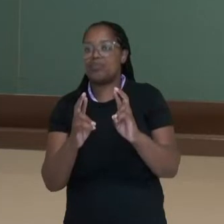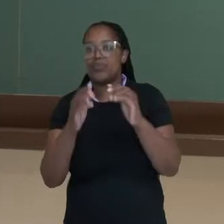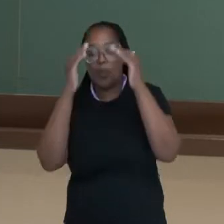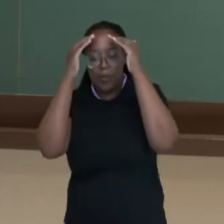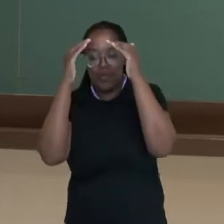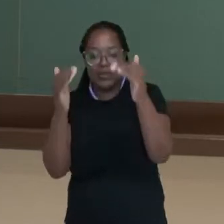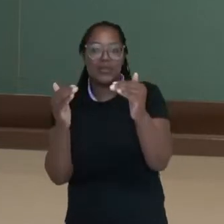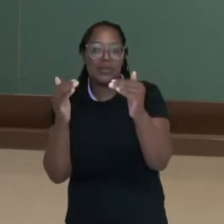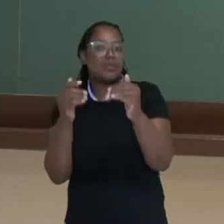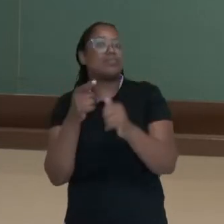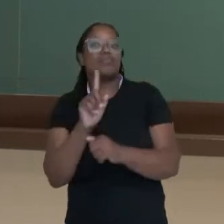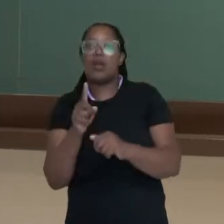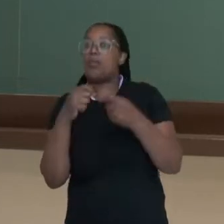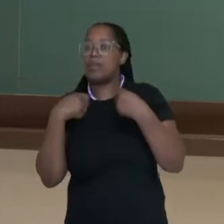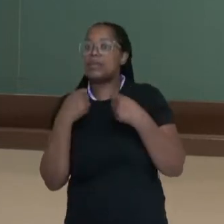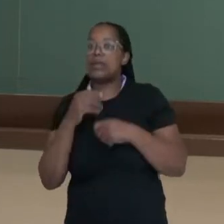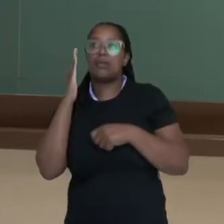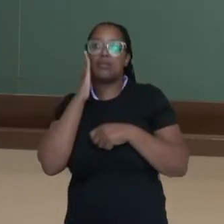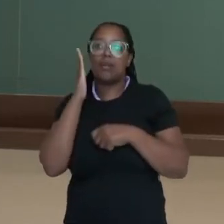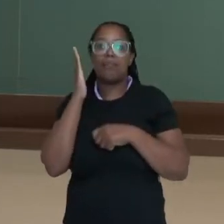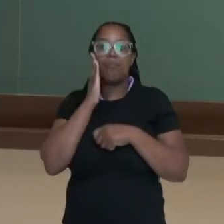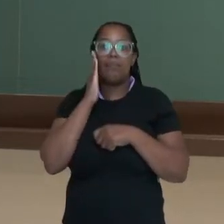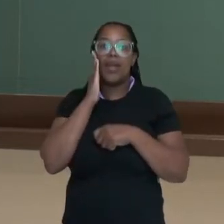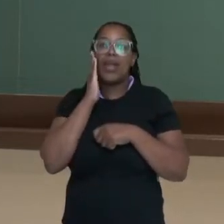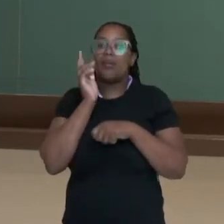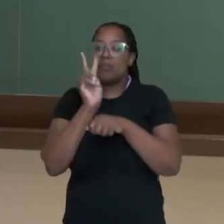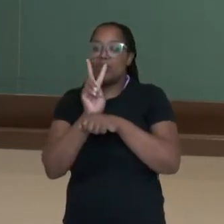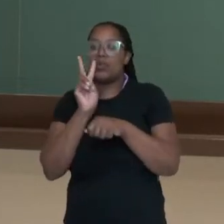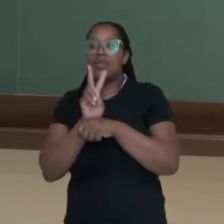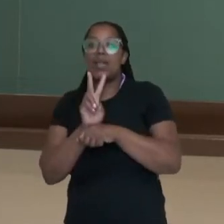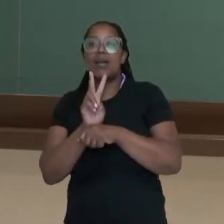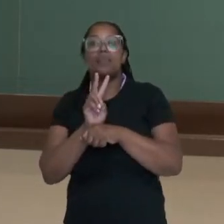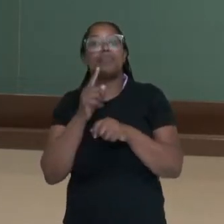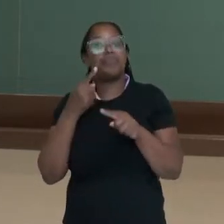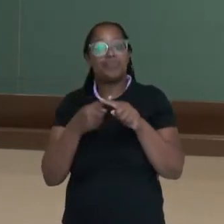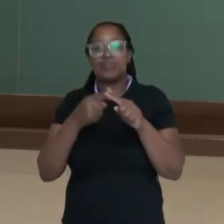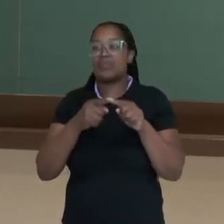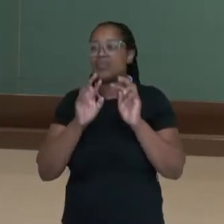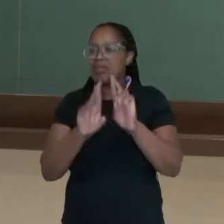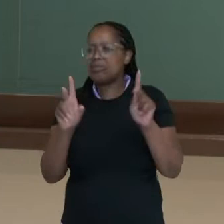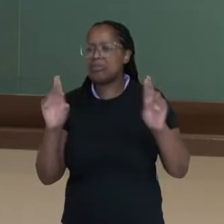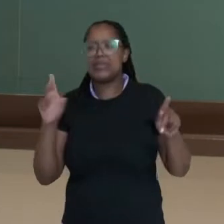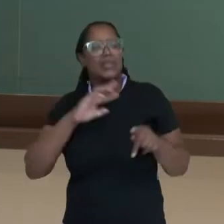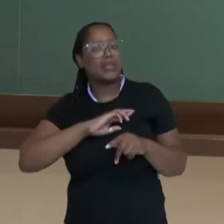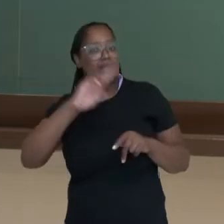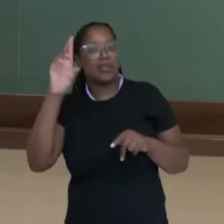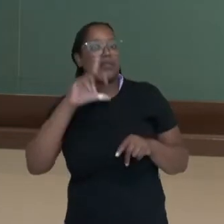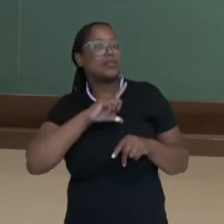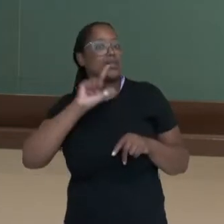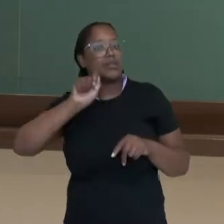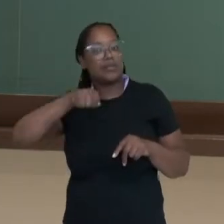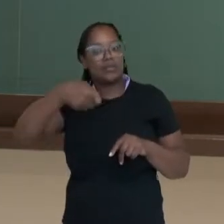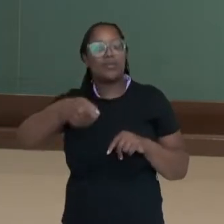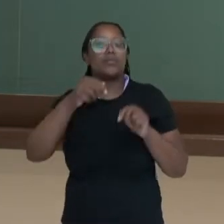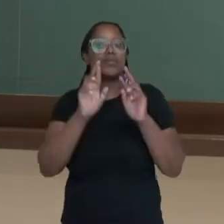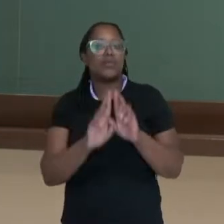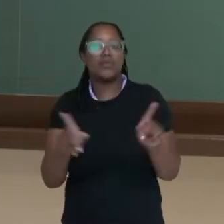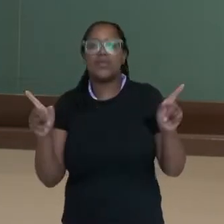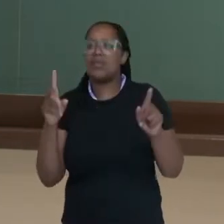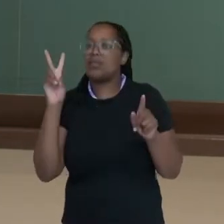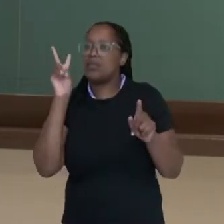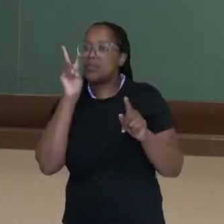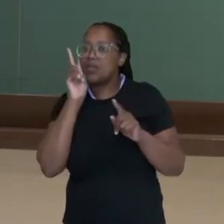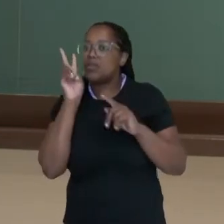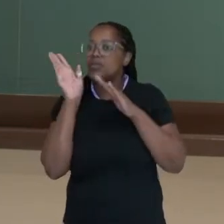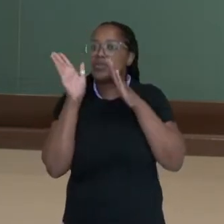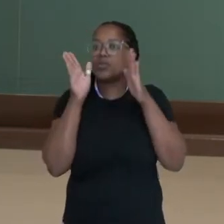eu sei, né, que diversas religiões têm símbolos diferentes, né? E esses símbolos representam